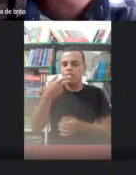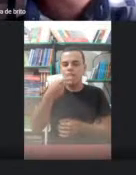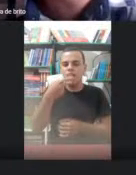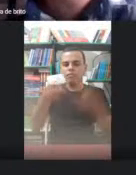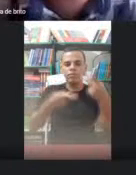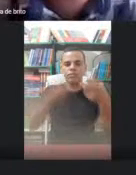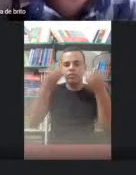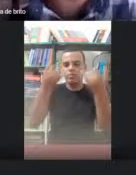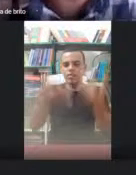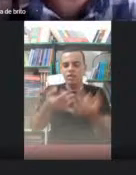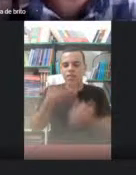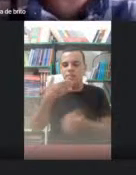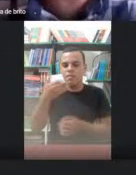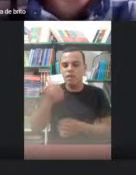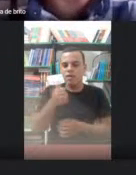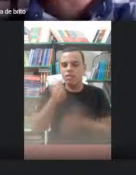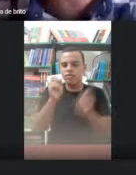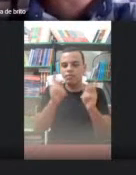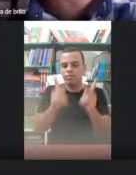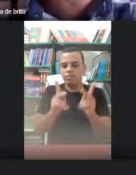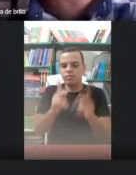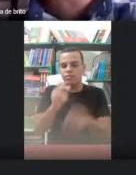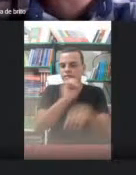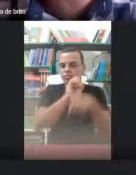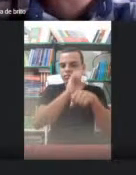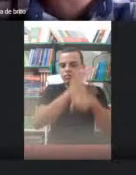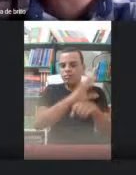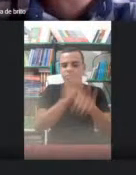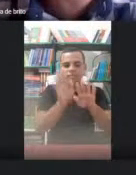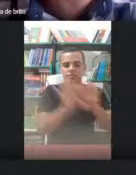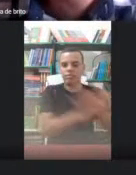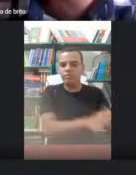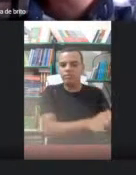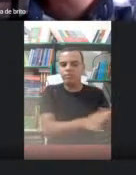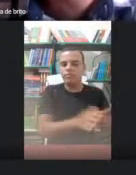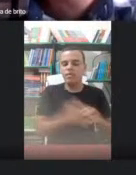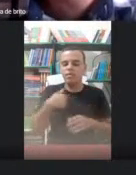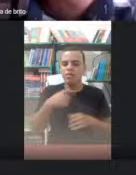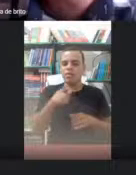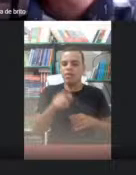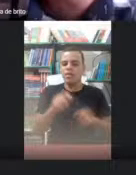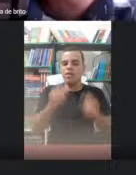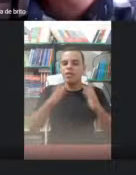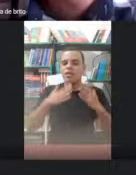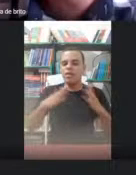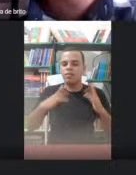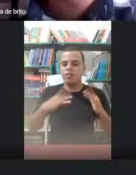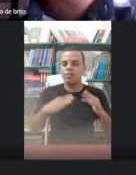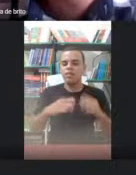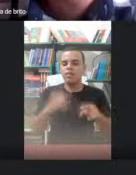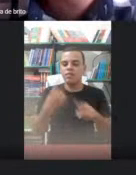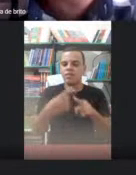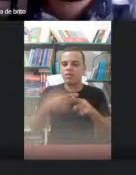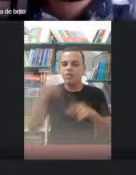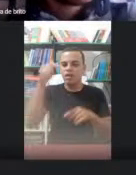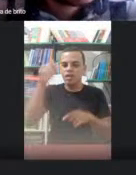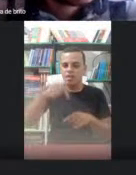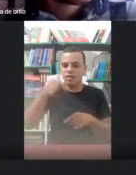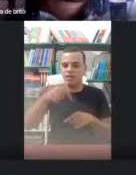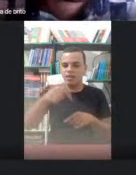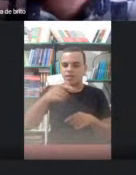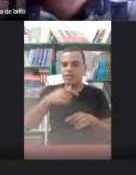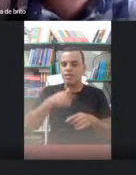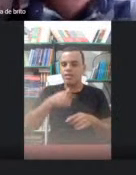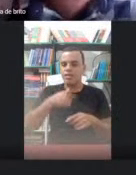quiser, tá bom? Perfeito. Aí fica Perfeito, bem à Ana. vontade, porque eu trouxe mais aqui um diálogo que vai ser bem